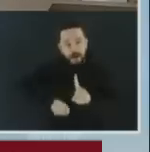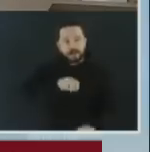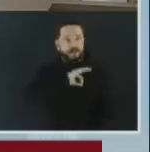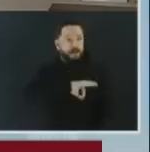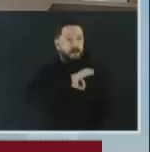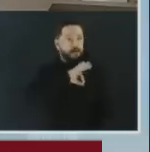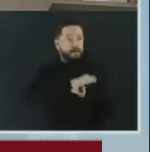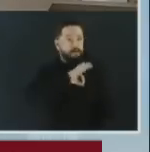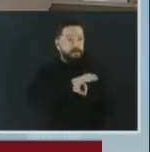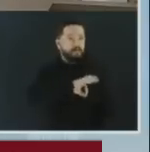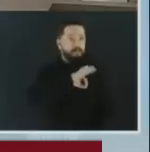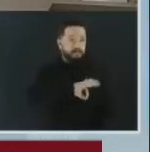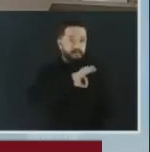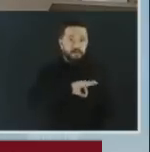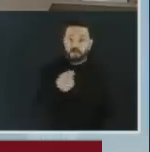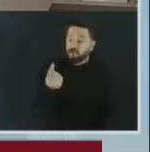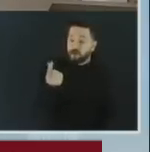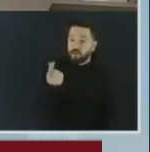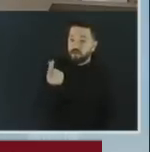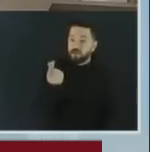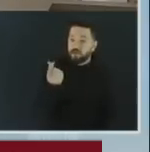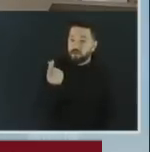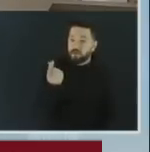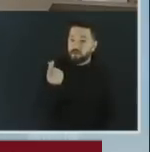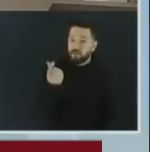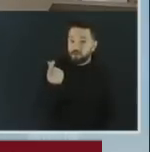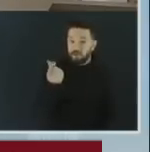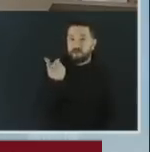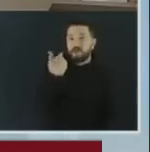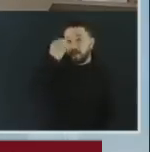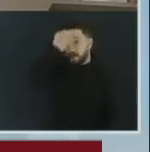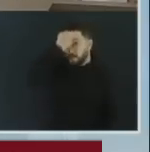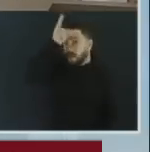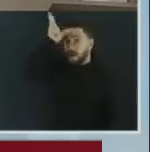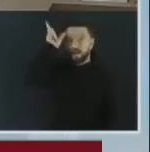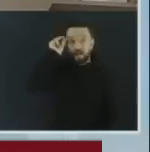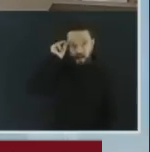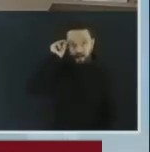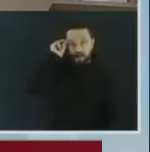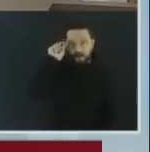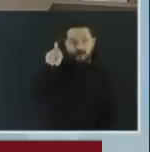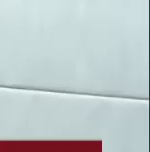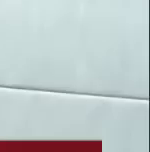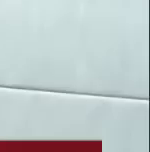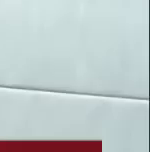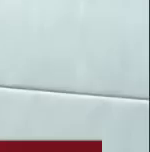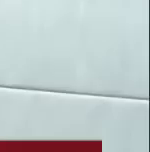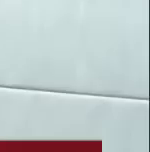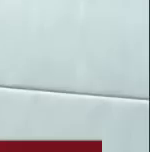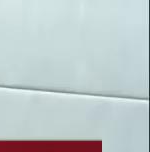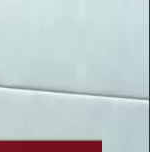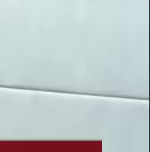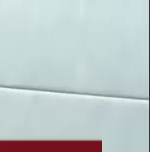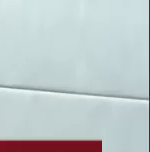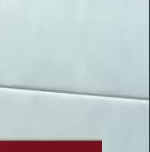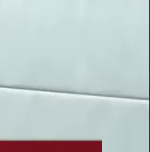da tarde, deve vir essa determinação, como eu já adiantei, uma expectativa de que essa votação se repita de forma